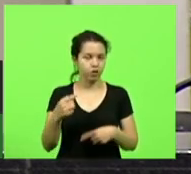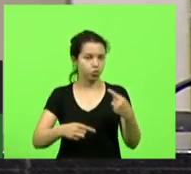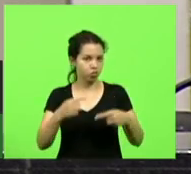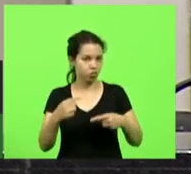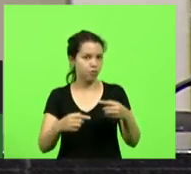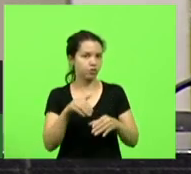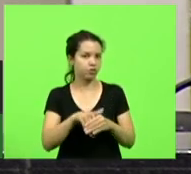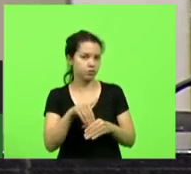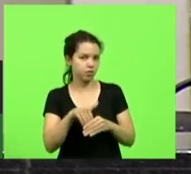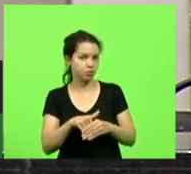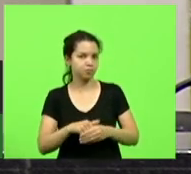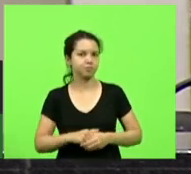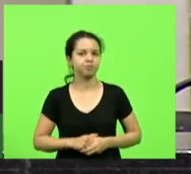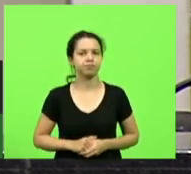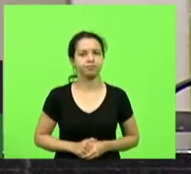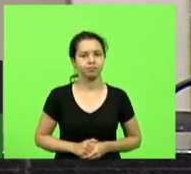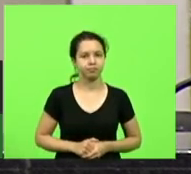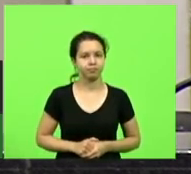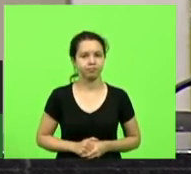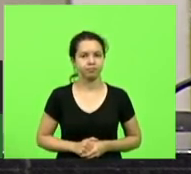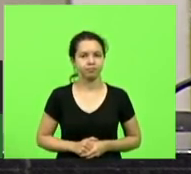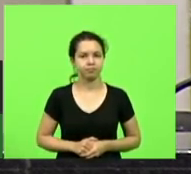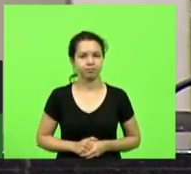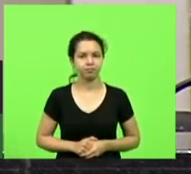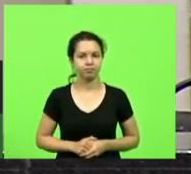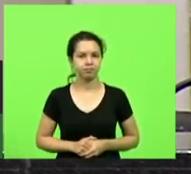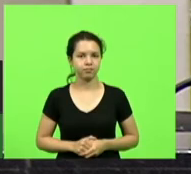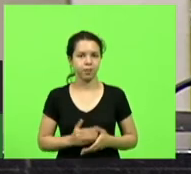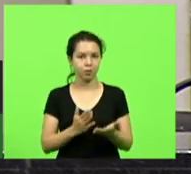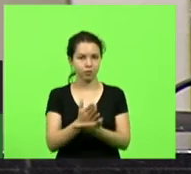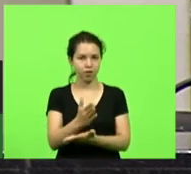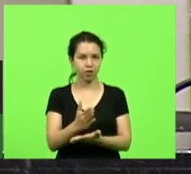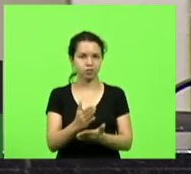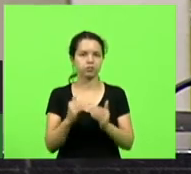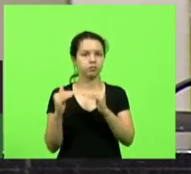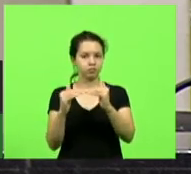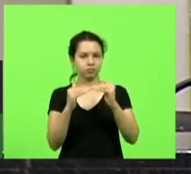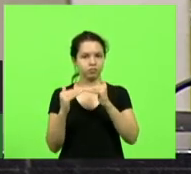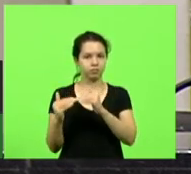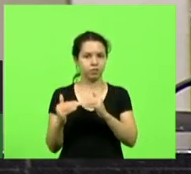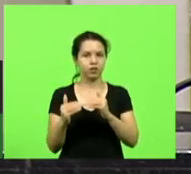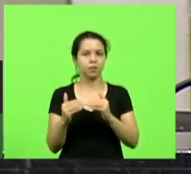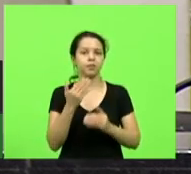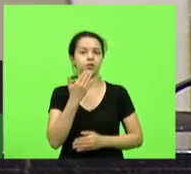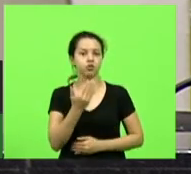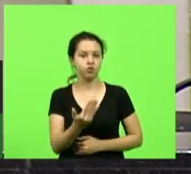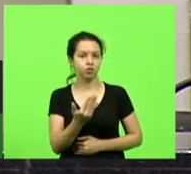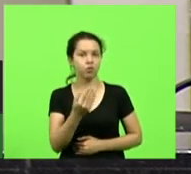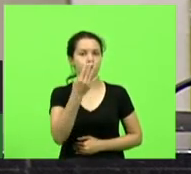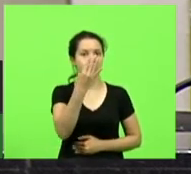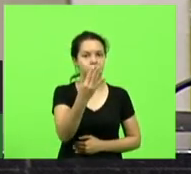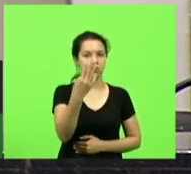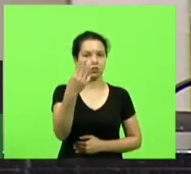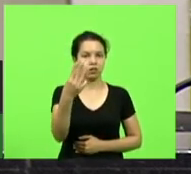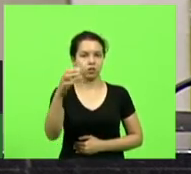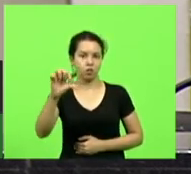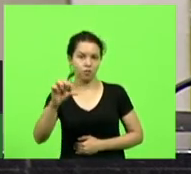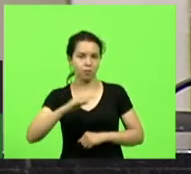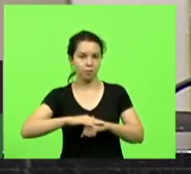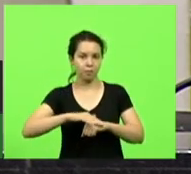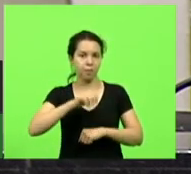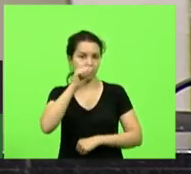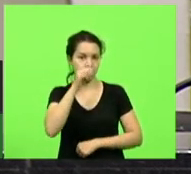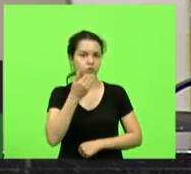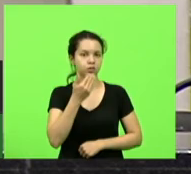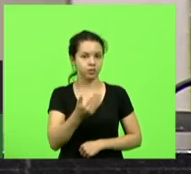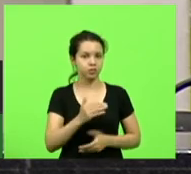votação. Deputados que aprovam, permaneçam como se encontram. Aprovado por unanimidade. Pedido de informação 439, autor deputado João Amin,